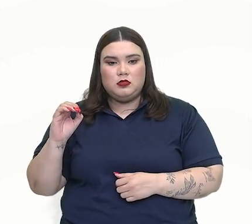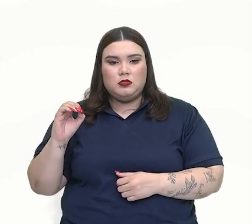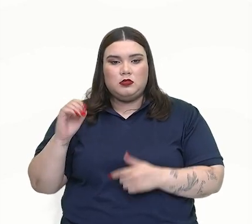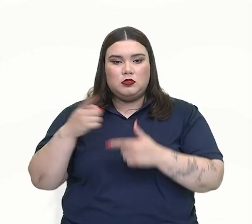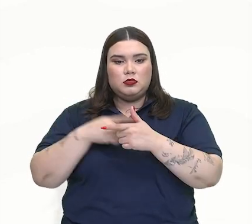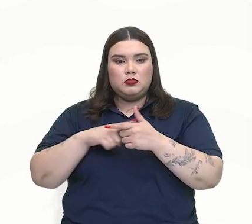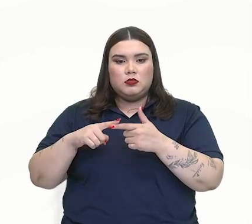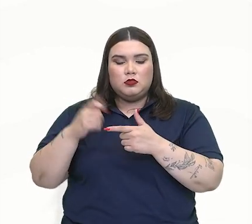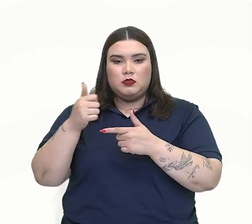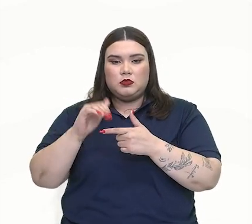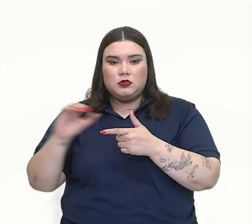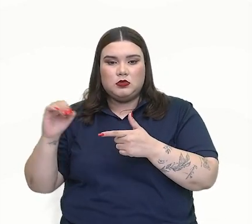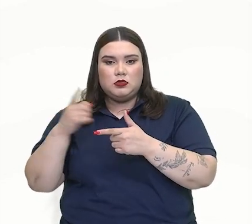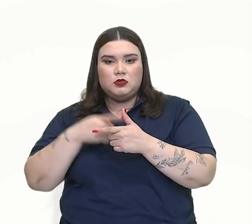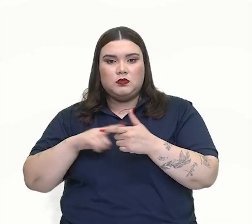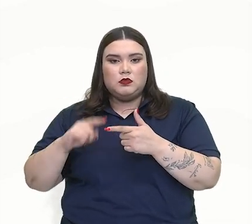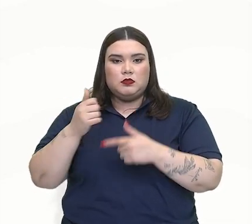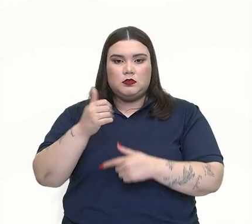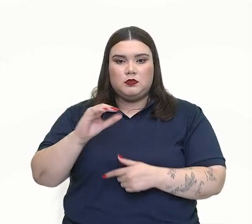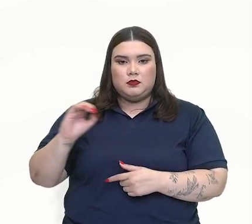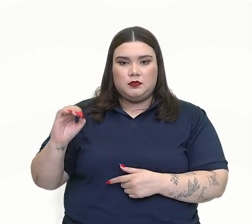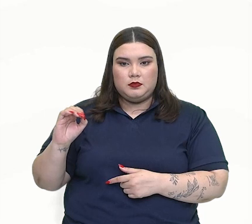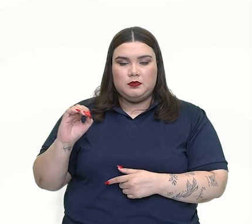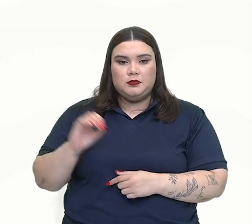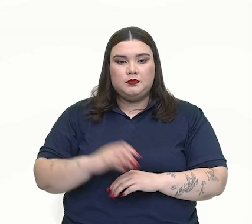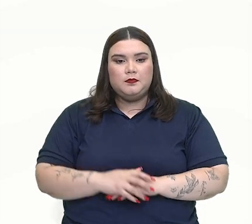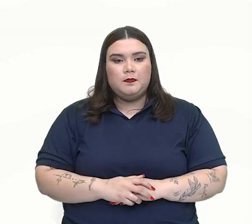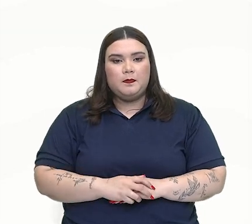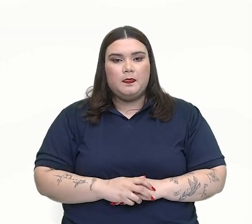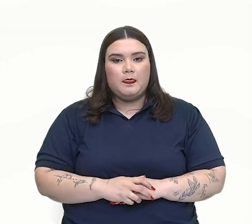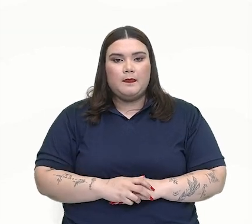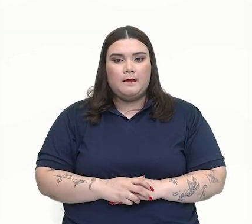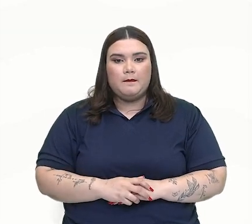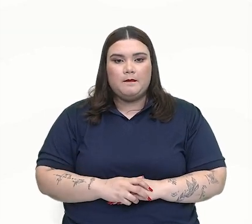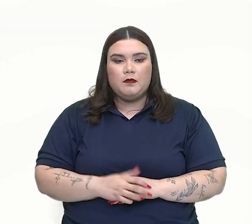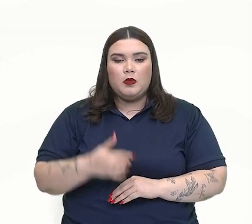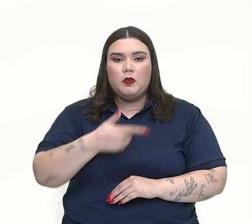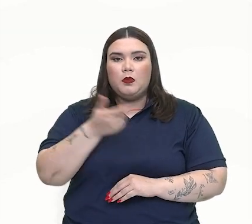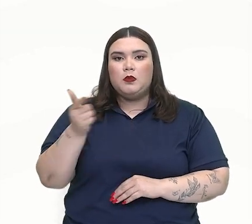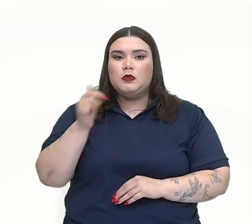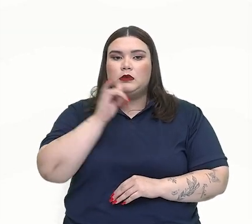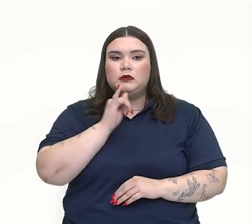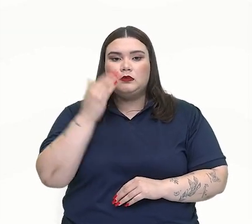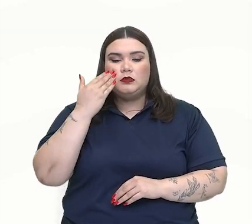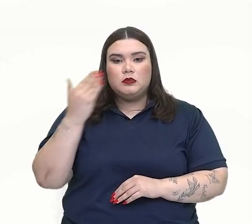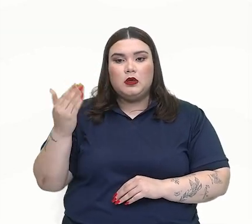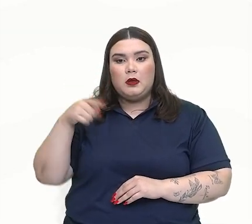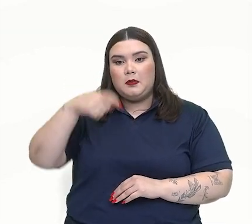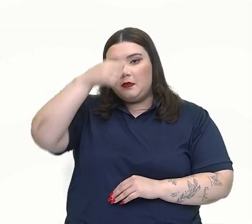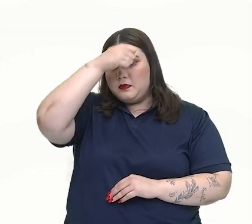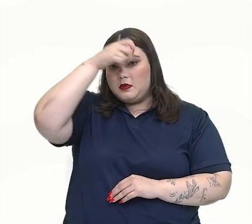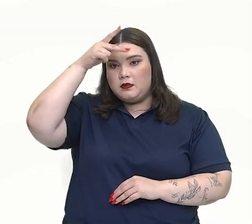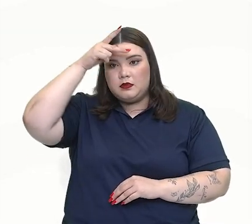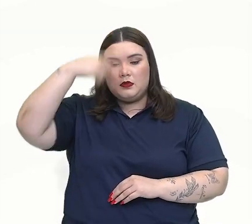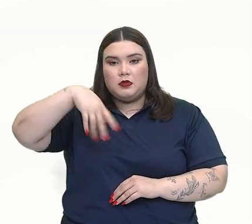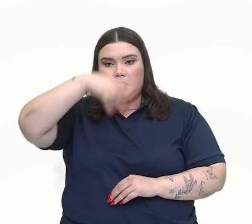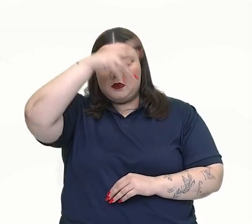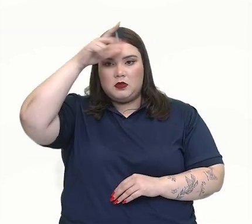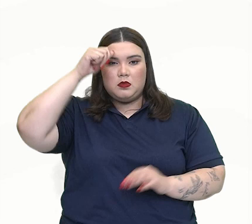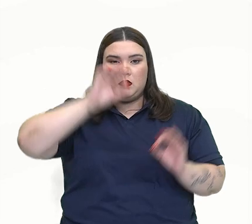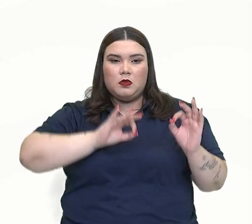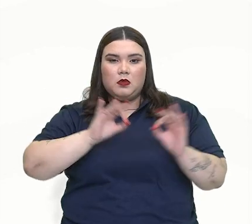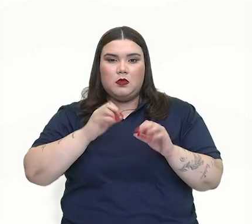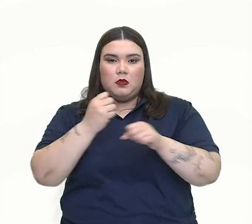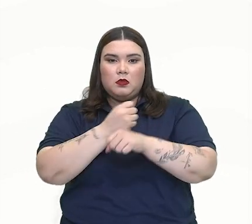100 de novo, né? E dividido para 100, tá? Olha outro exemplo. Suponha que a Prefeitura de Manaus está